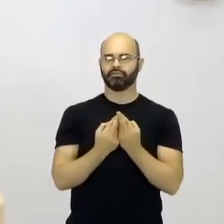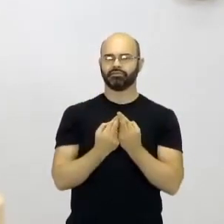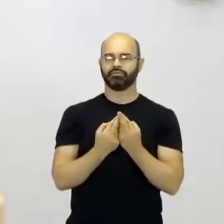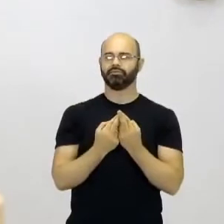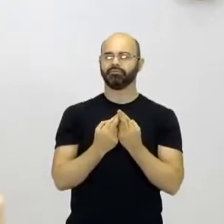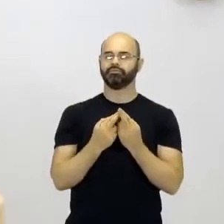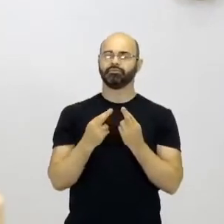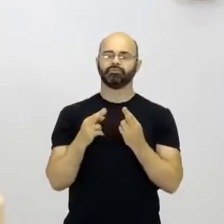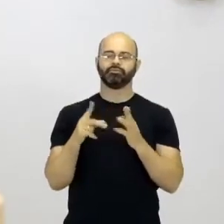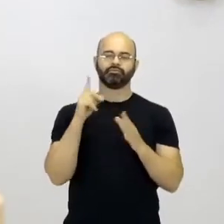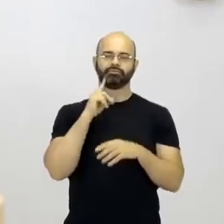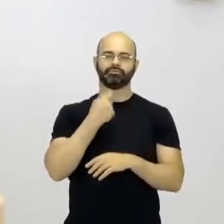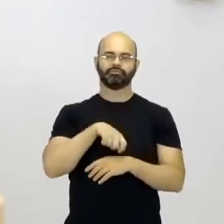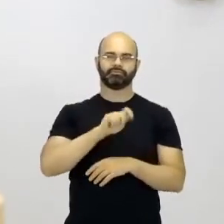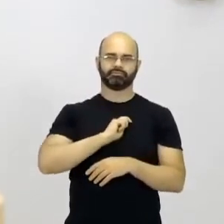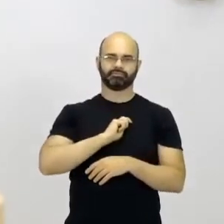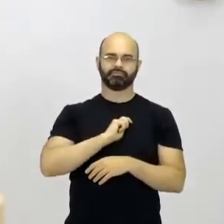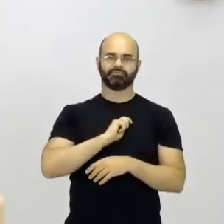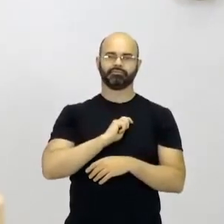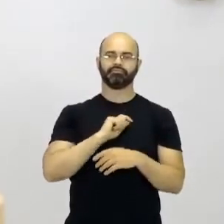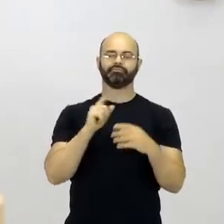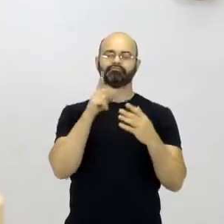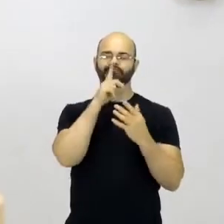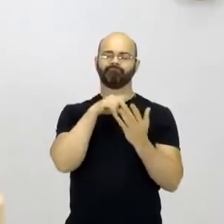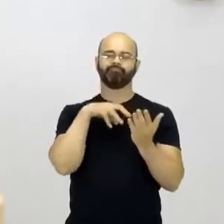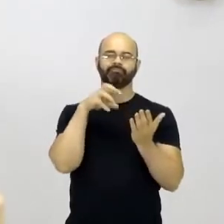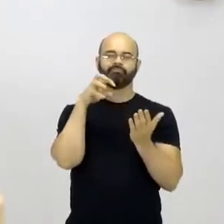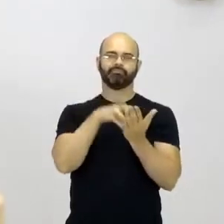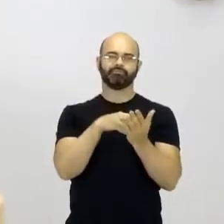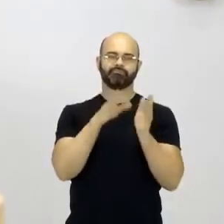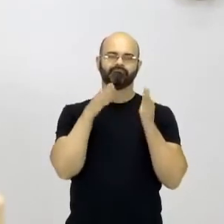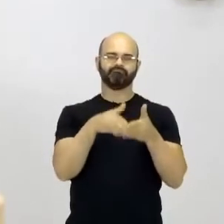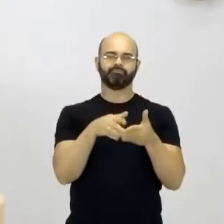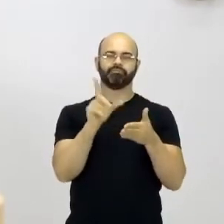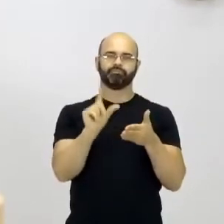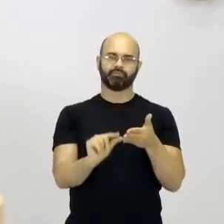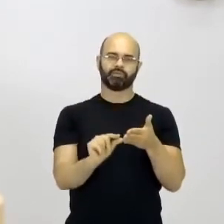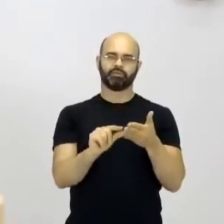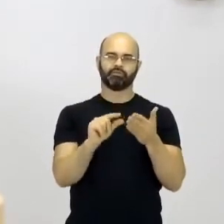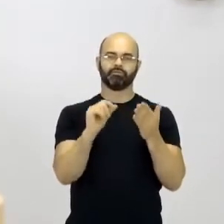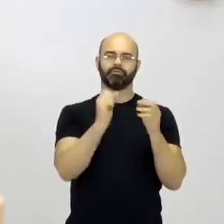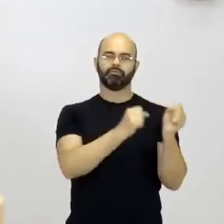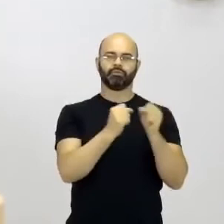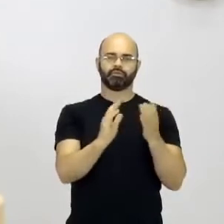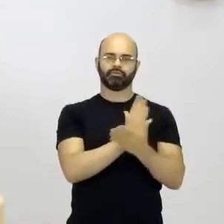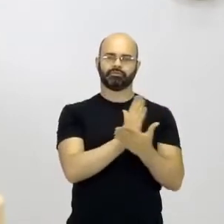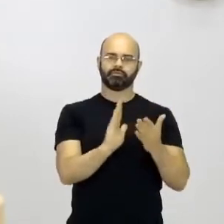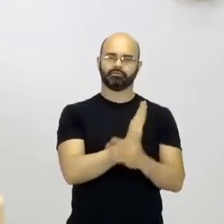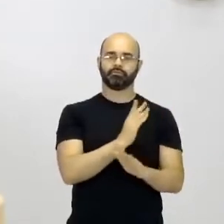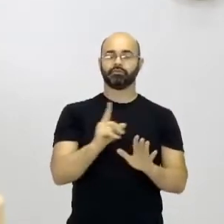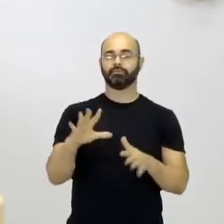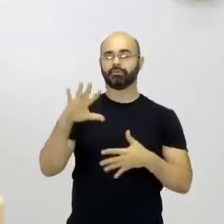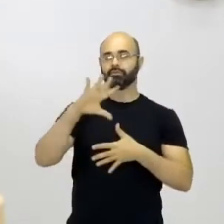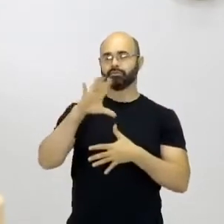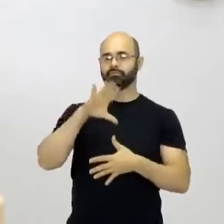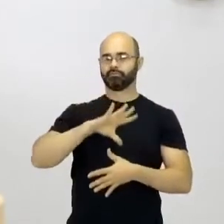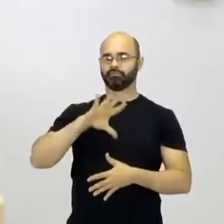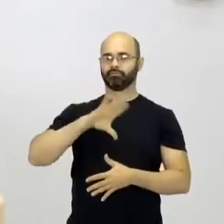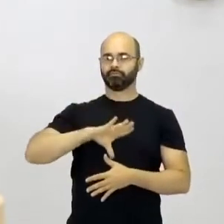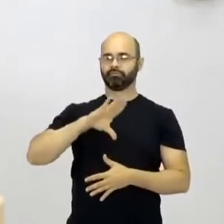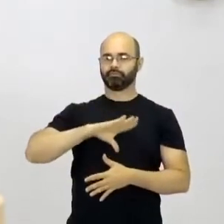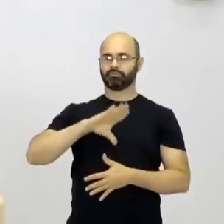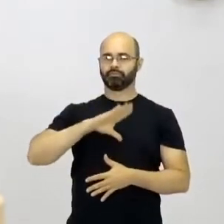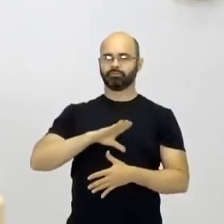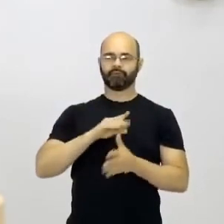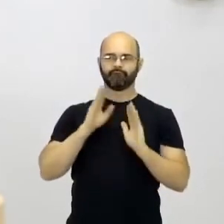mais descentralizada, né? Nós temos diversos poderes. Já aqui na porção da América Portuguesa, a